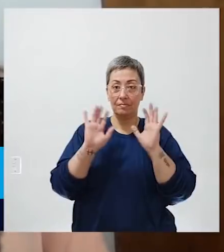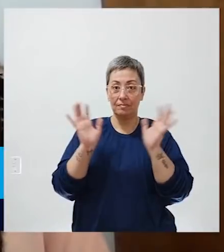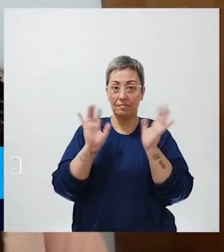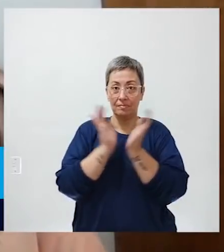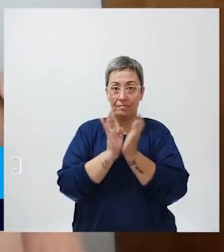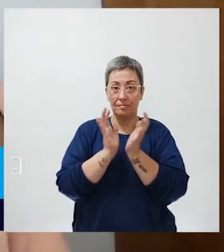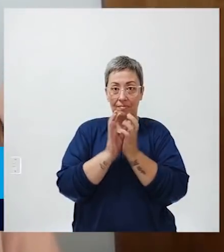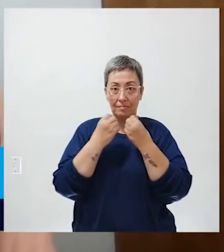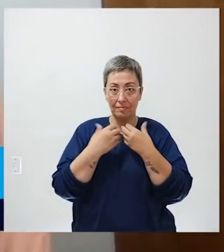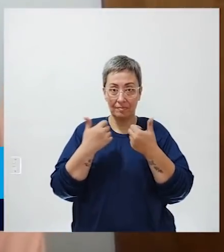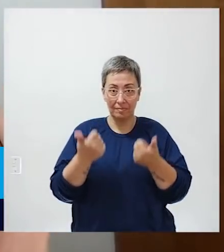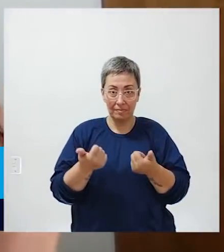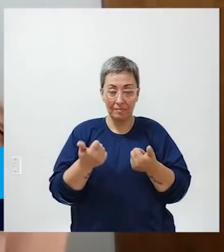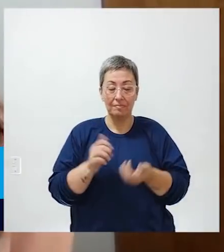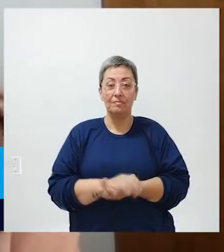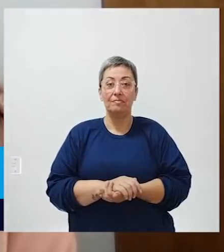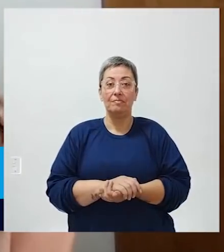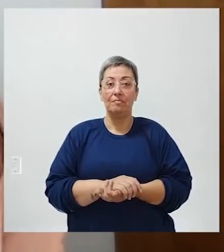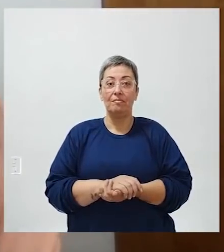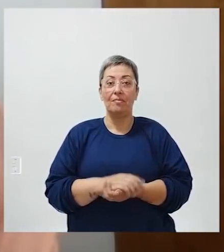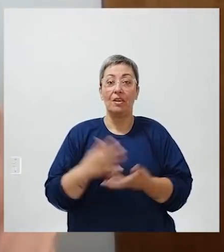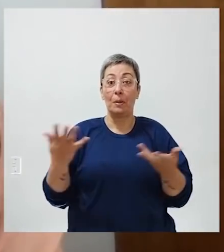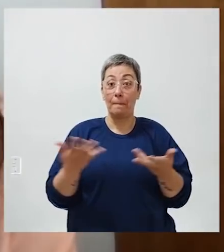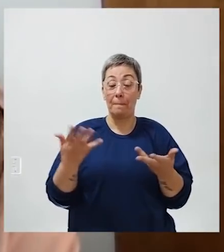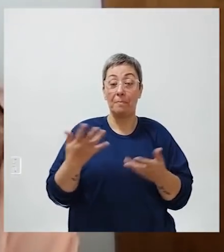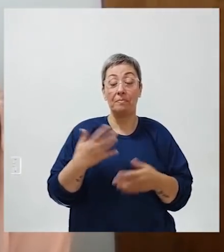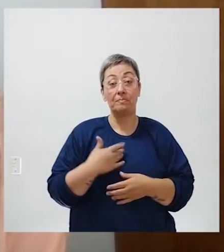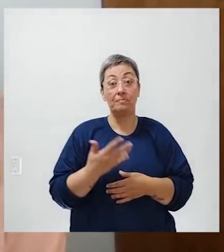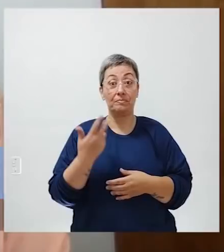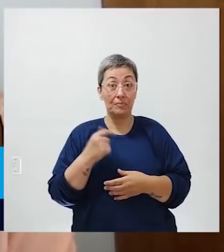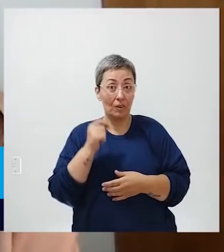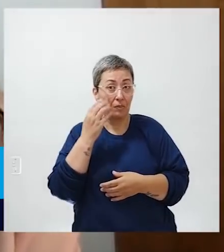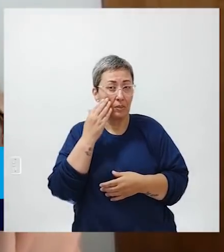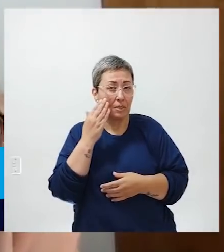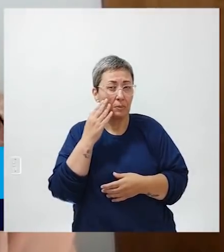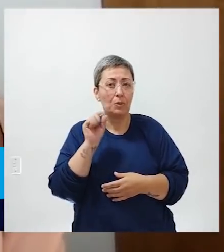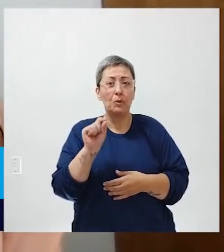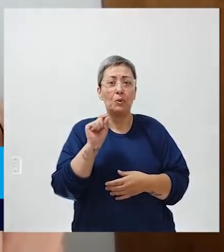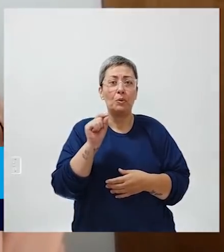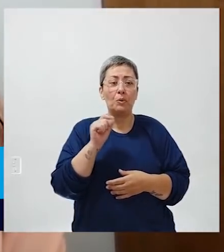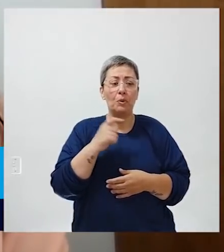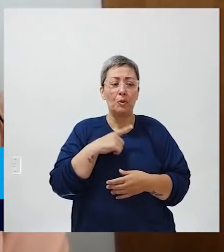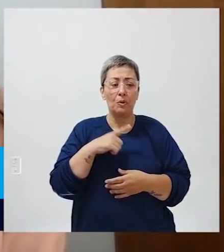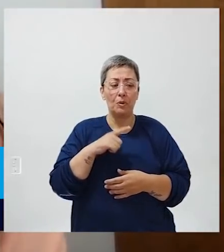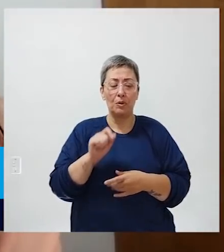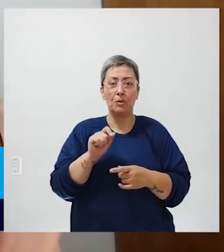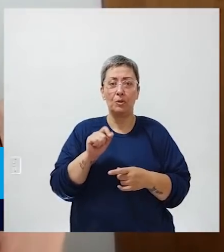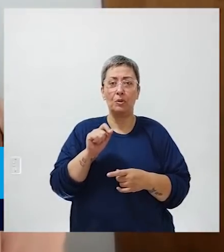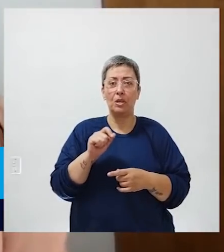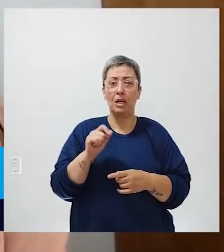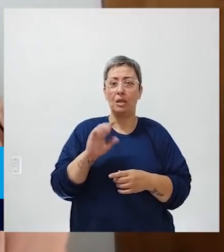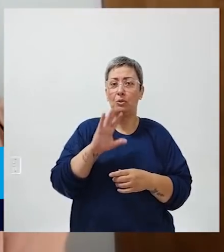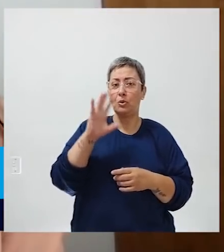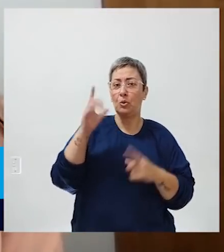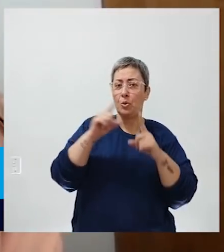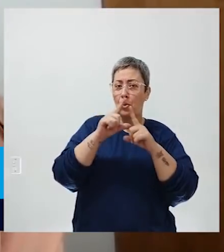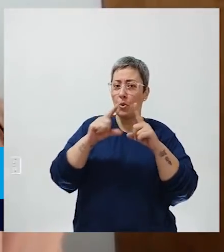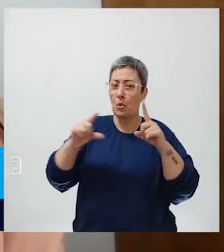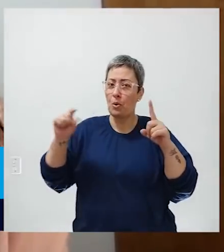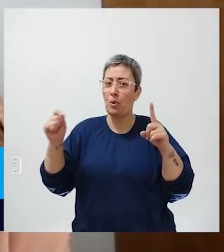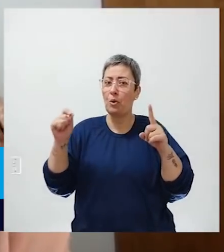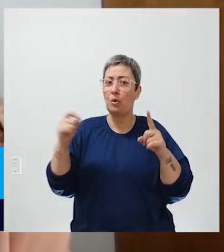Oi, galera! Tudo bem com vocês? Bom, vamos lá! Você sabia que é no outono e no inverno o